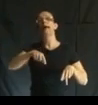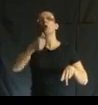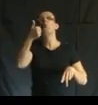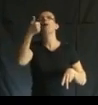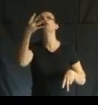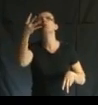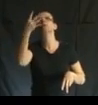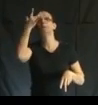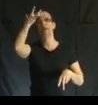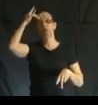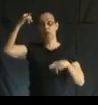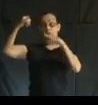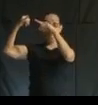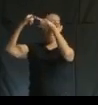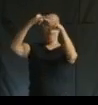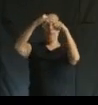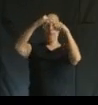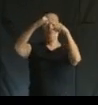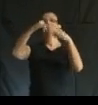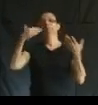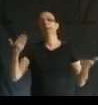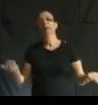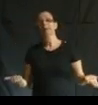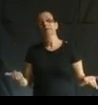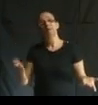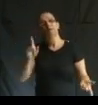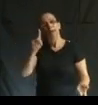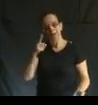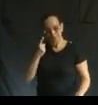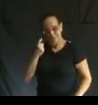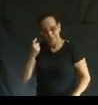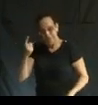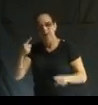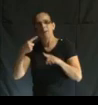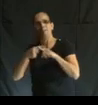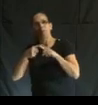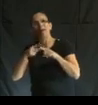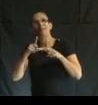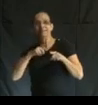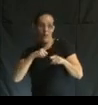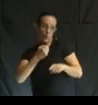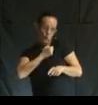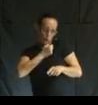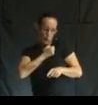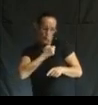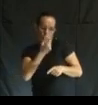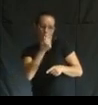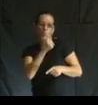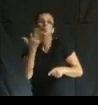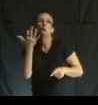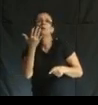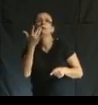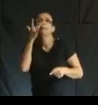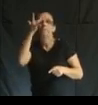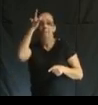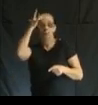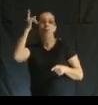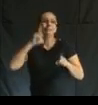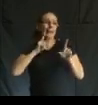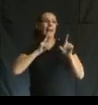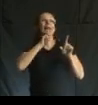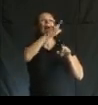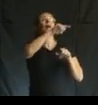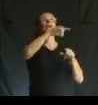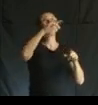E interessante que nós temos que entender ali um número pequeno em relação a esses desastres